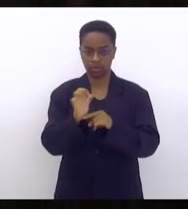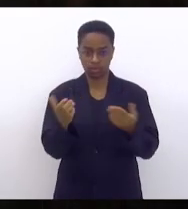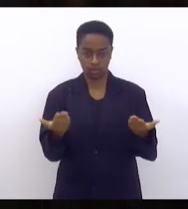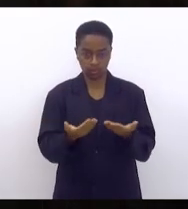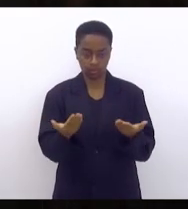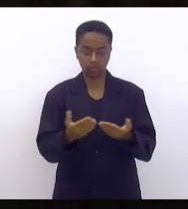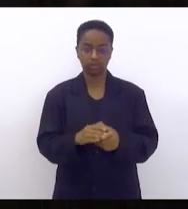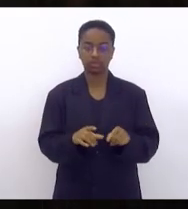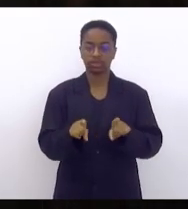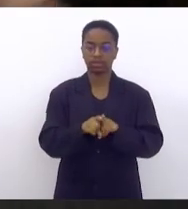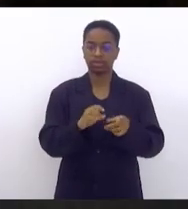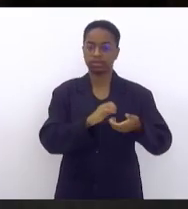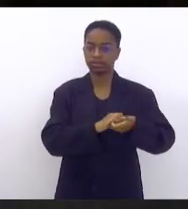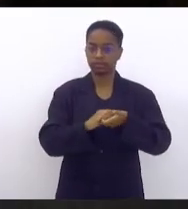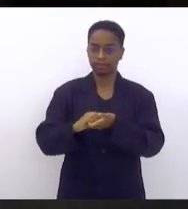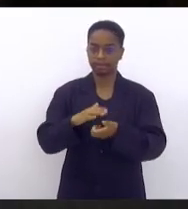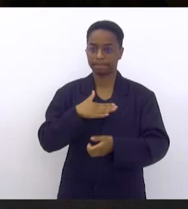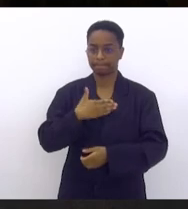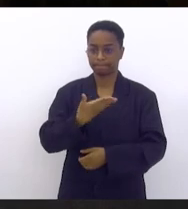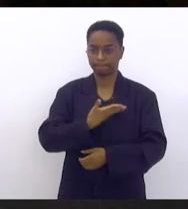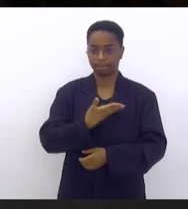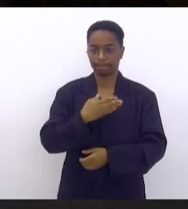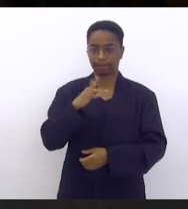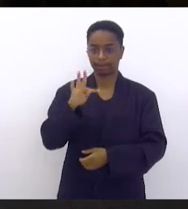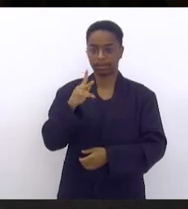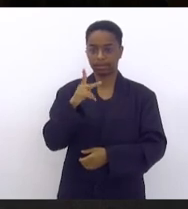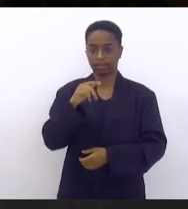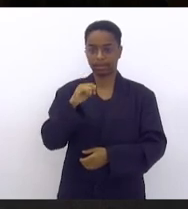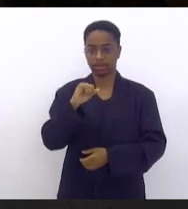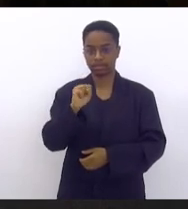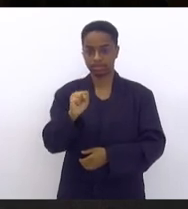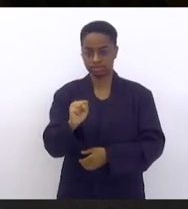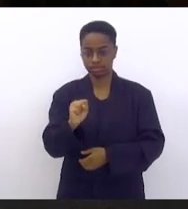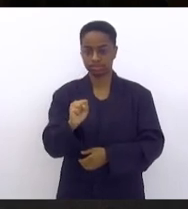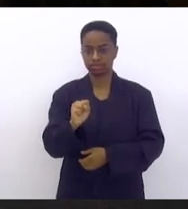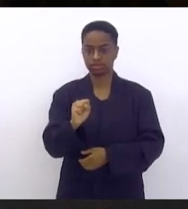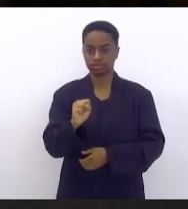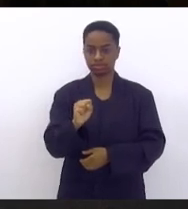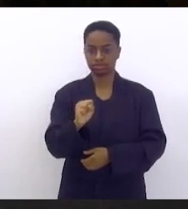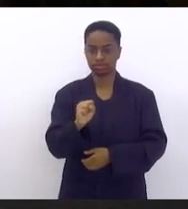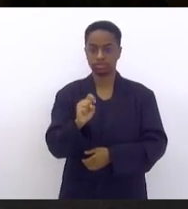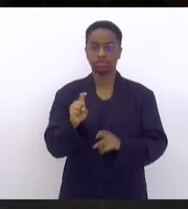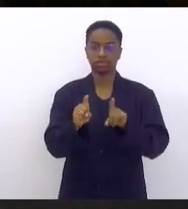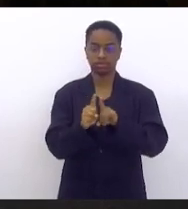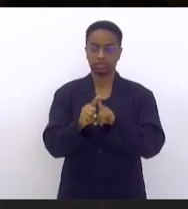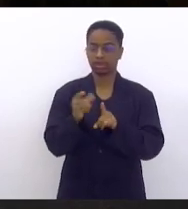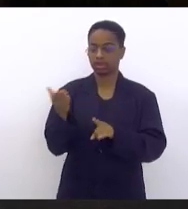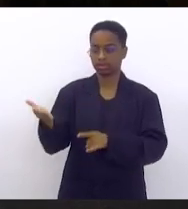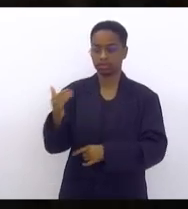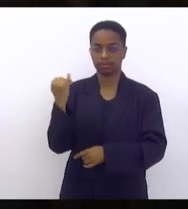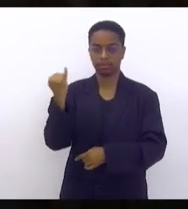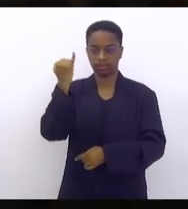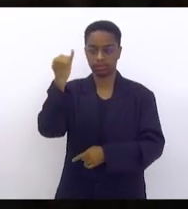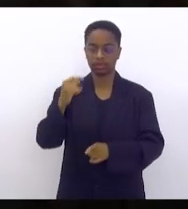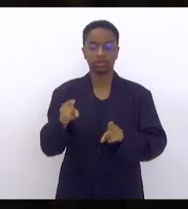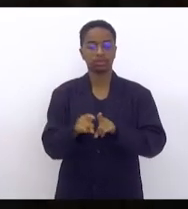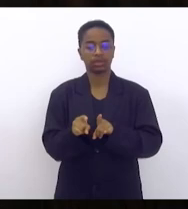aqui cumprimentar a minha companheira Thaís Ingrid, que está aqui, que é uma companheira importante. E